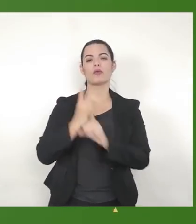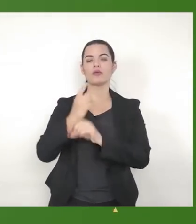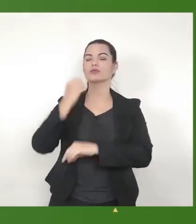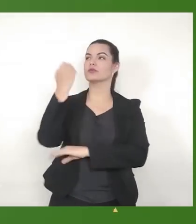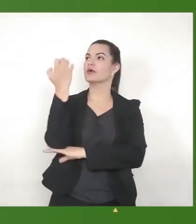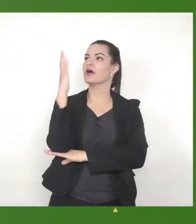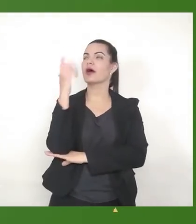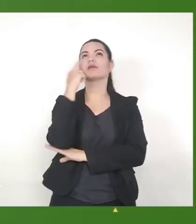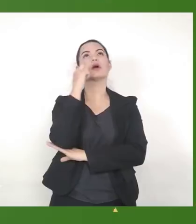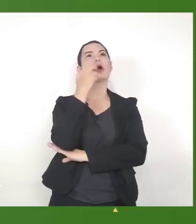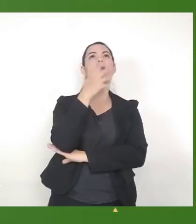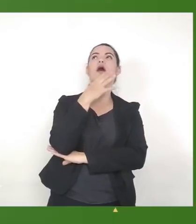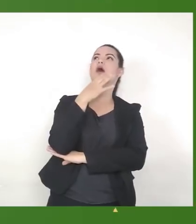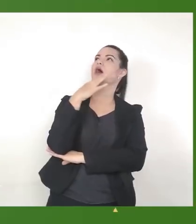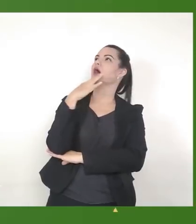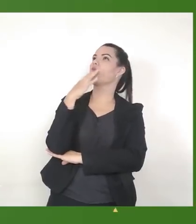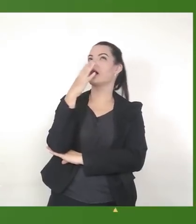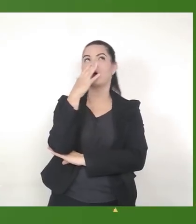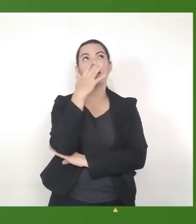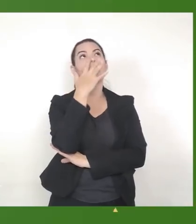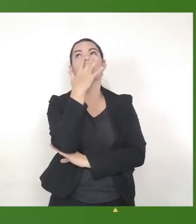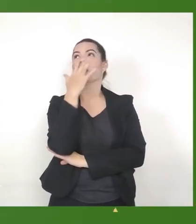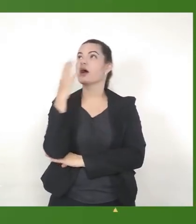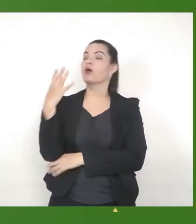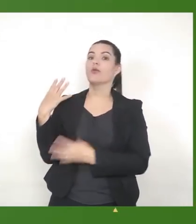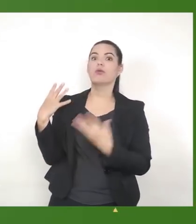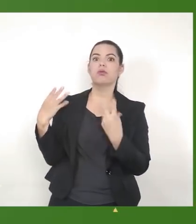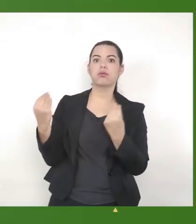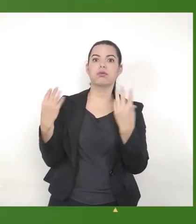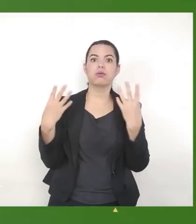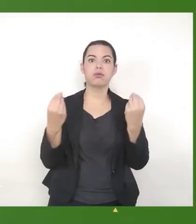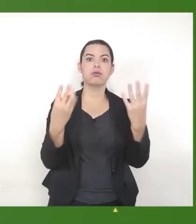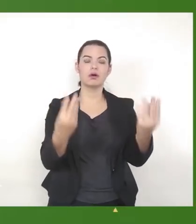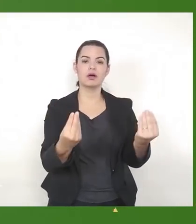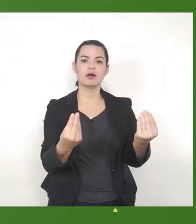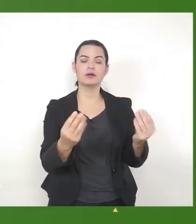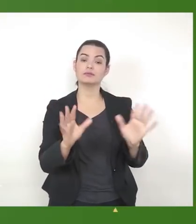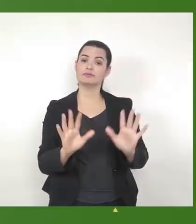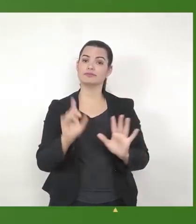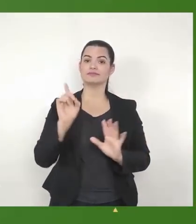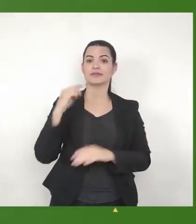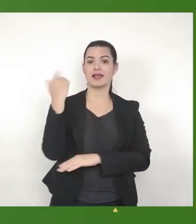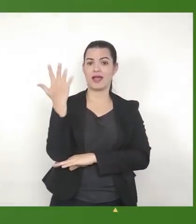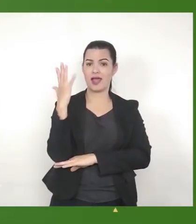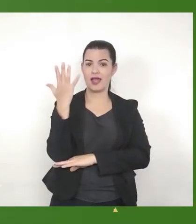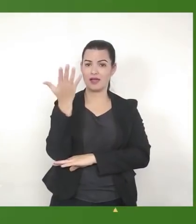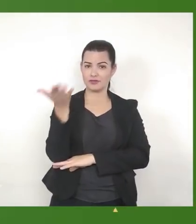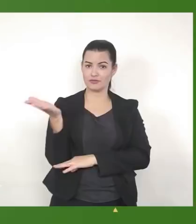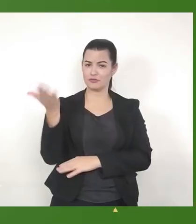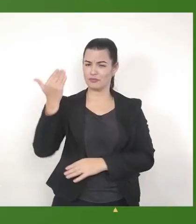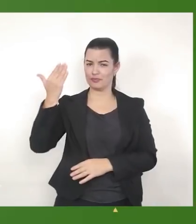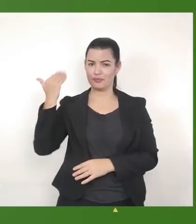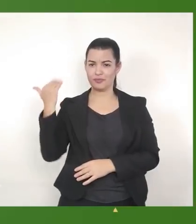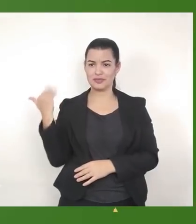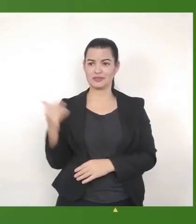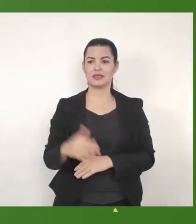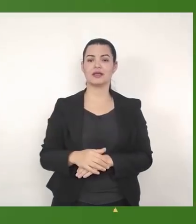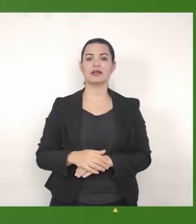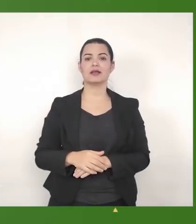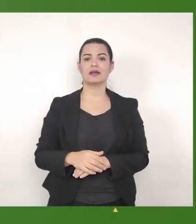essa árvore, o pau-brasil, em grande quantidade. Só que essa árvore, ela não era